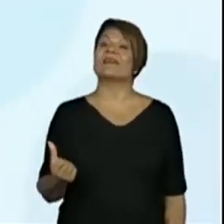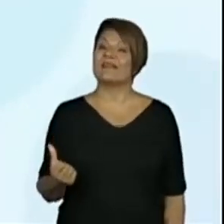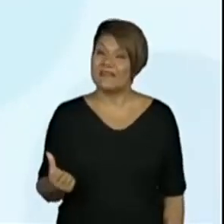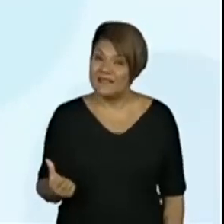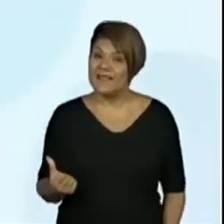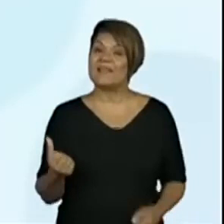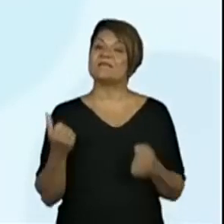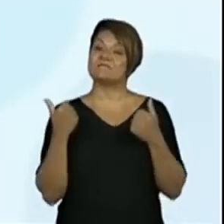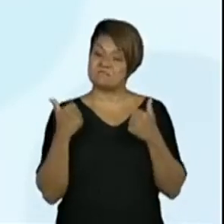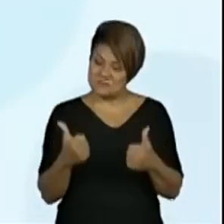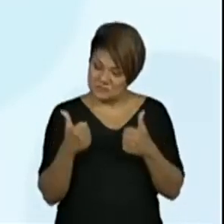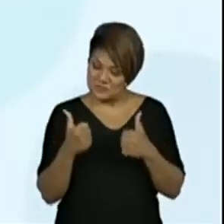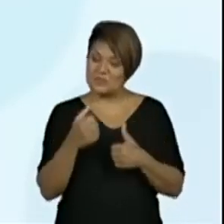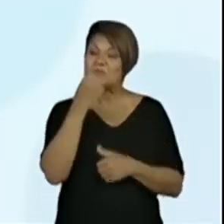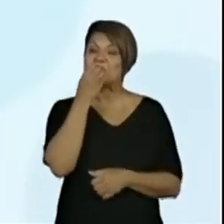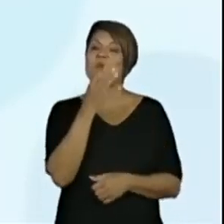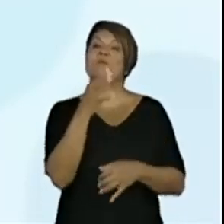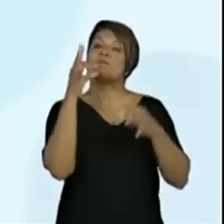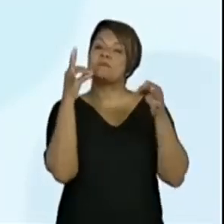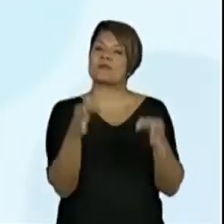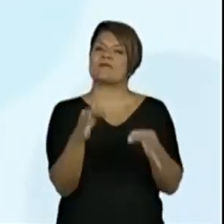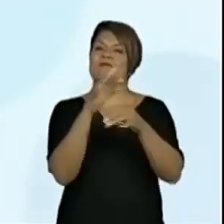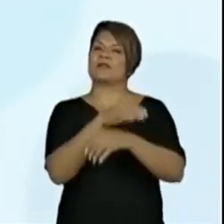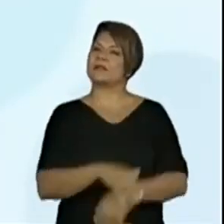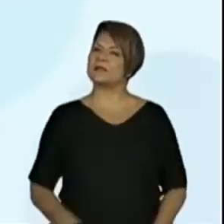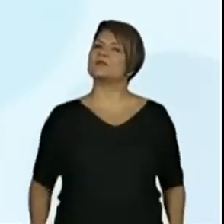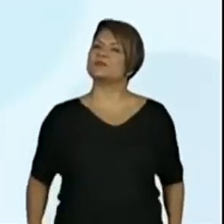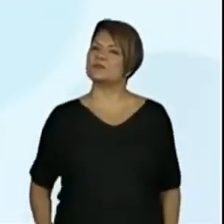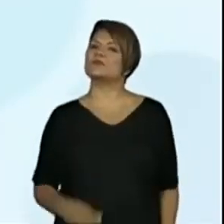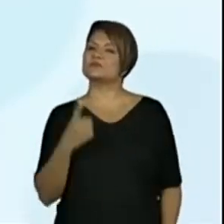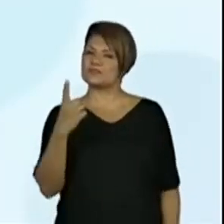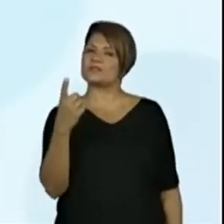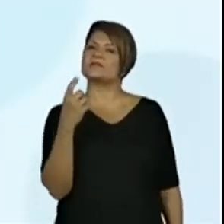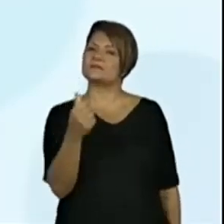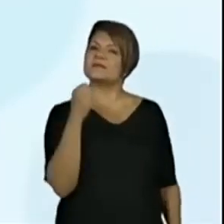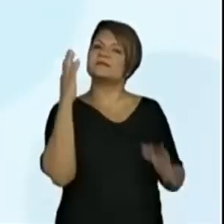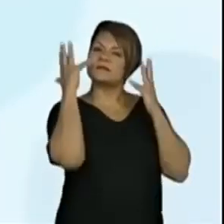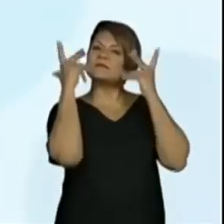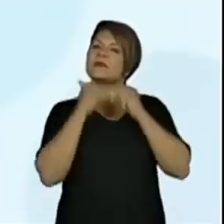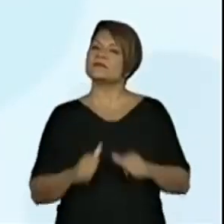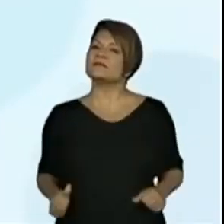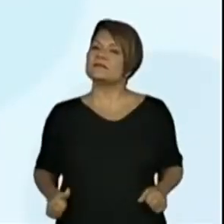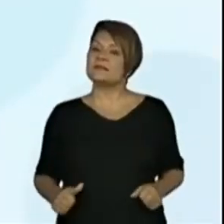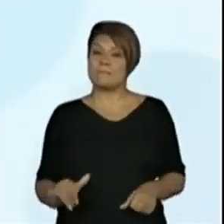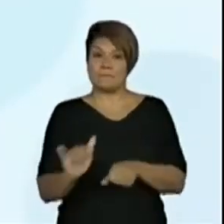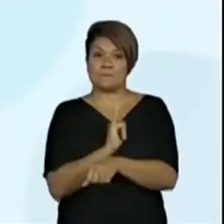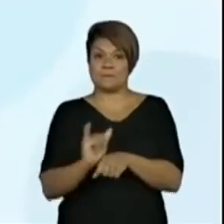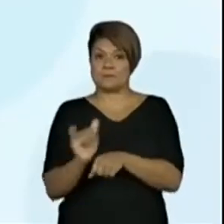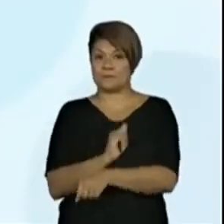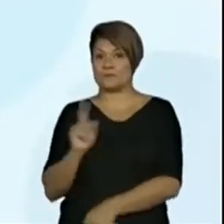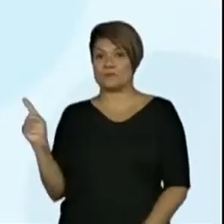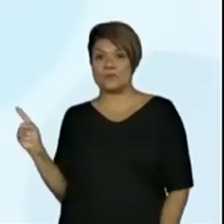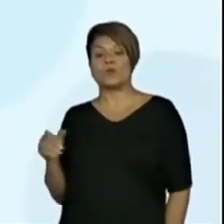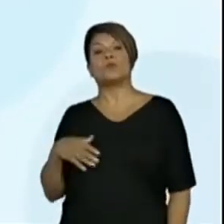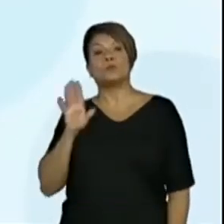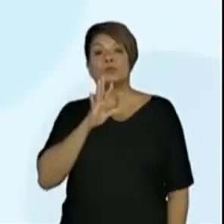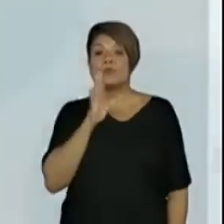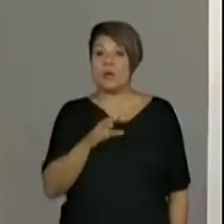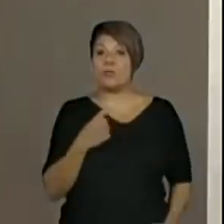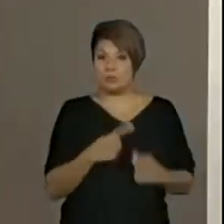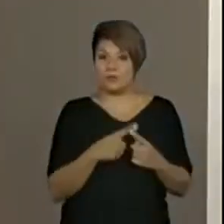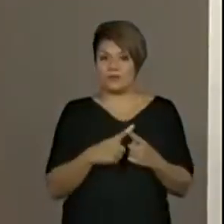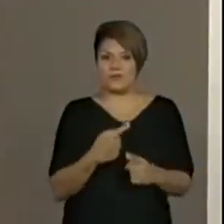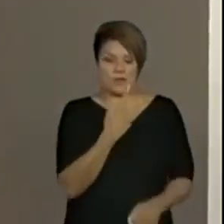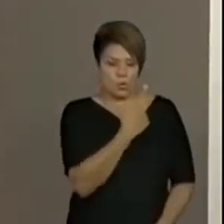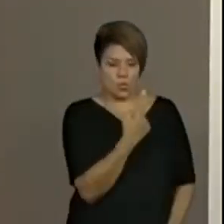16! Perfeito. Olha que estratégia legal! 16 animais. Essa estratégia é muito legal, porque à medida que você